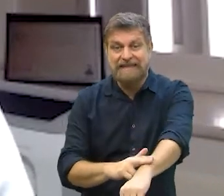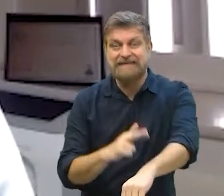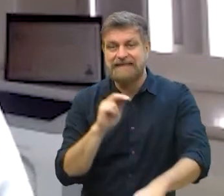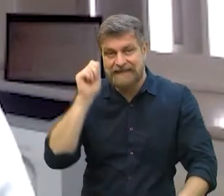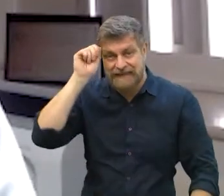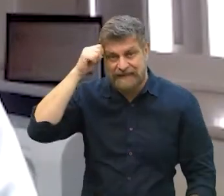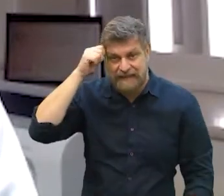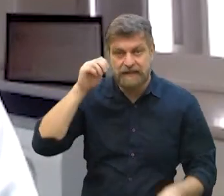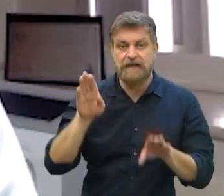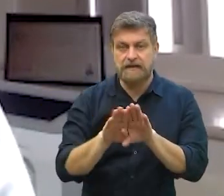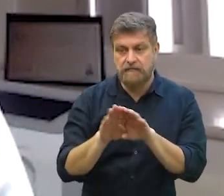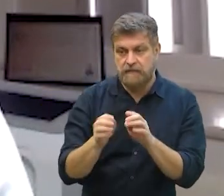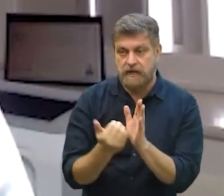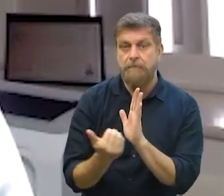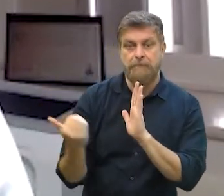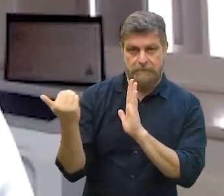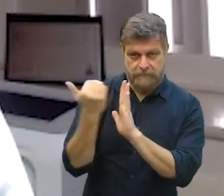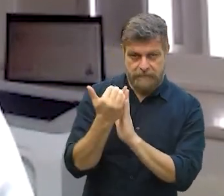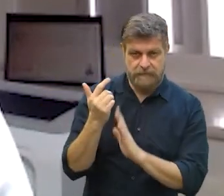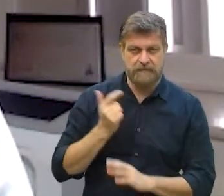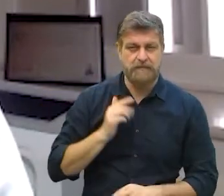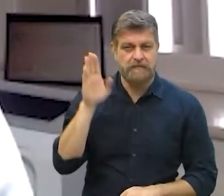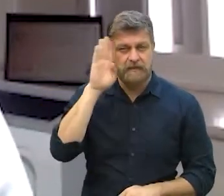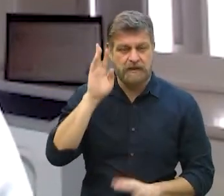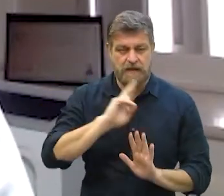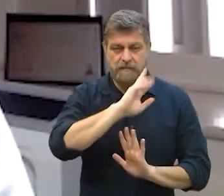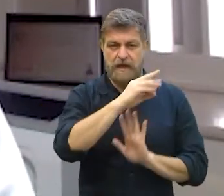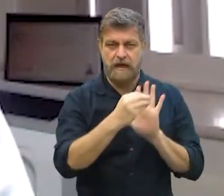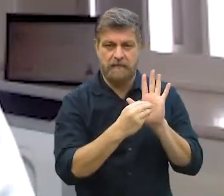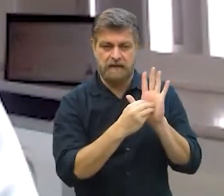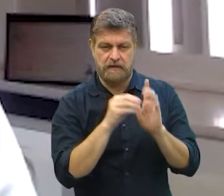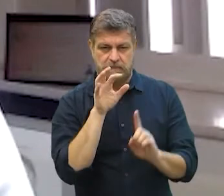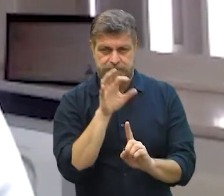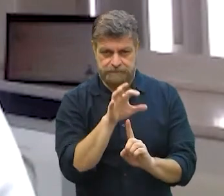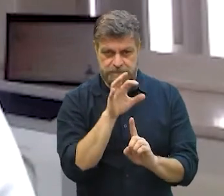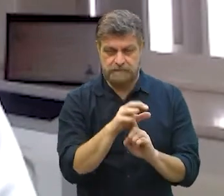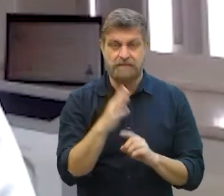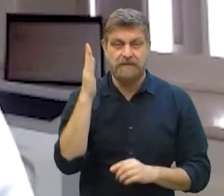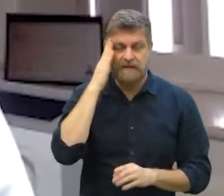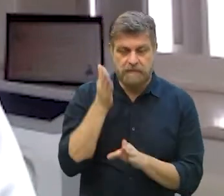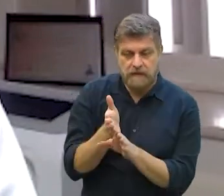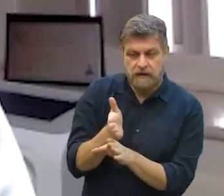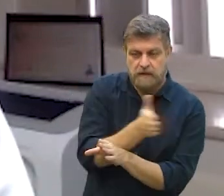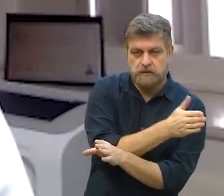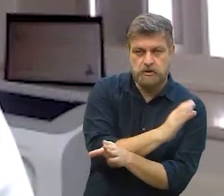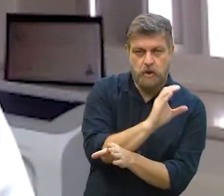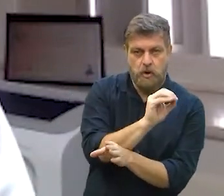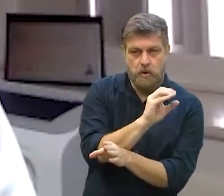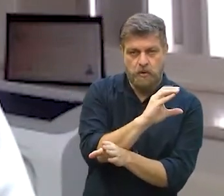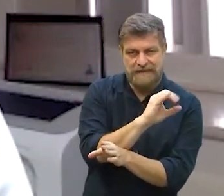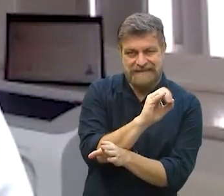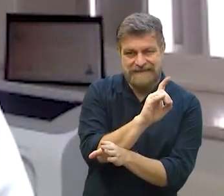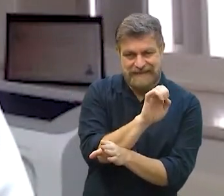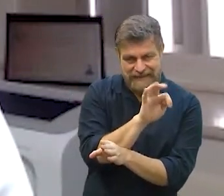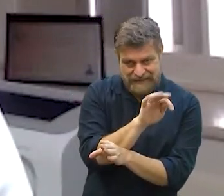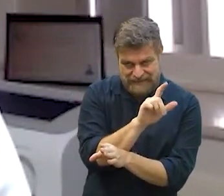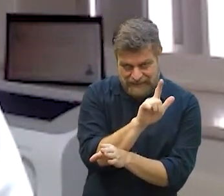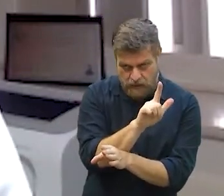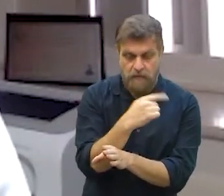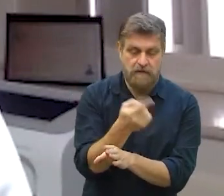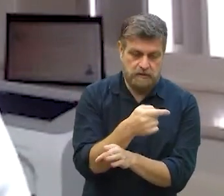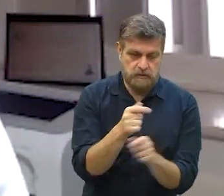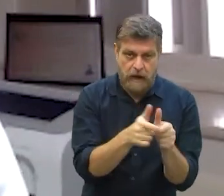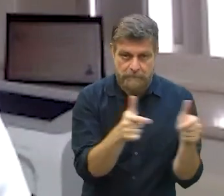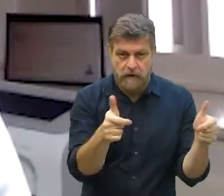mas acreditamos também que tem um fator ambiental aí, porque sabemos que a população ocidental tem mais câncer do que a população oriental.